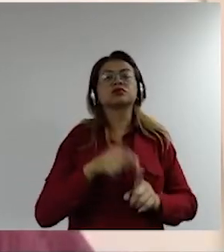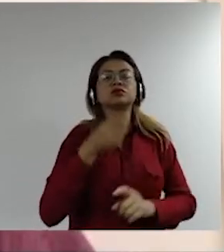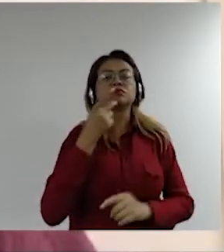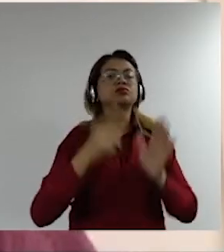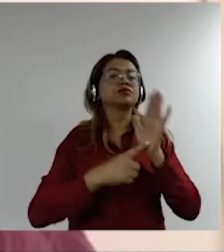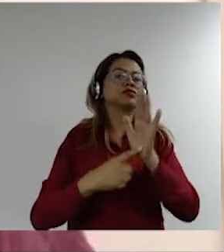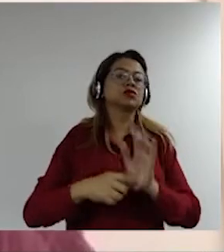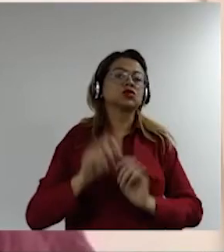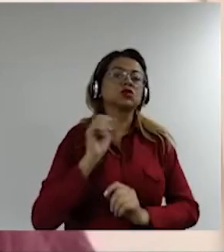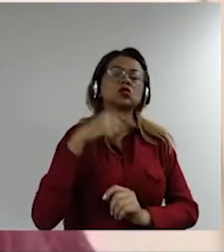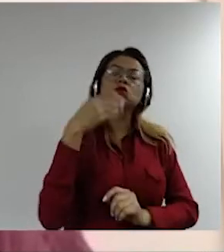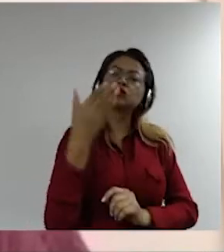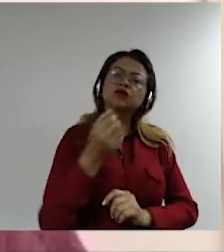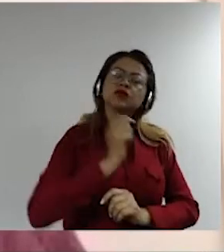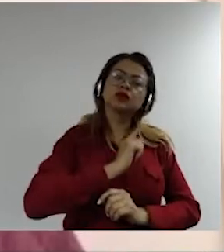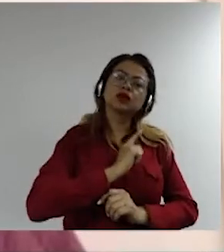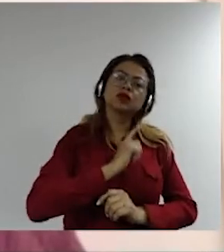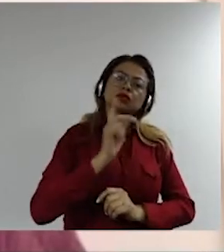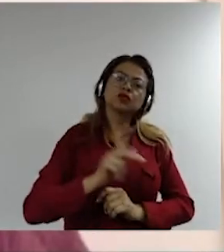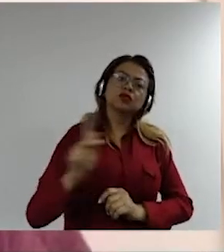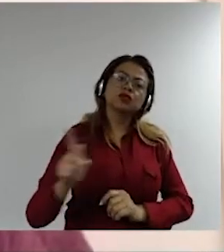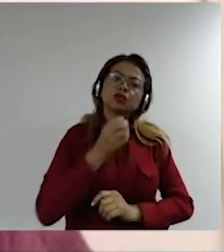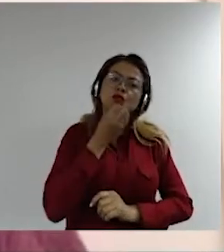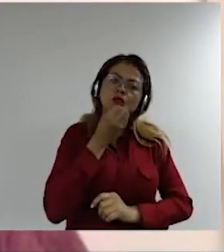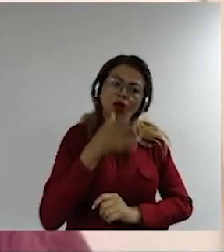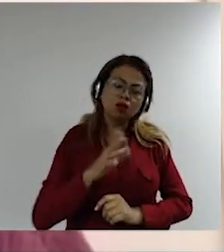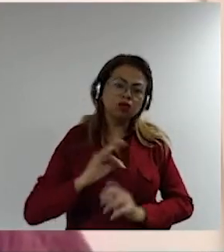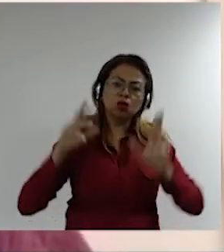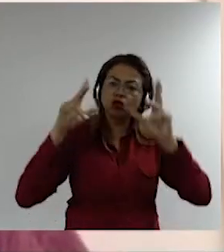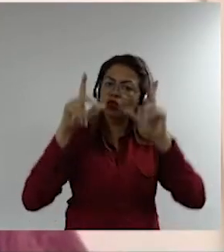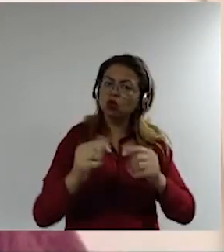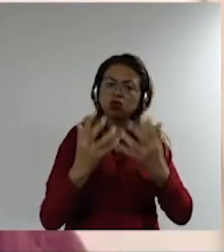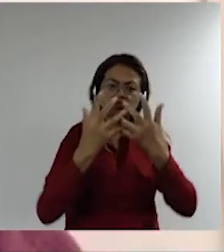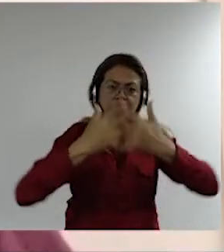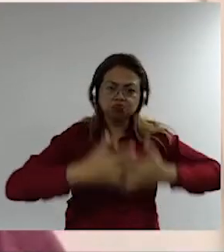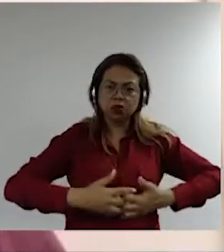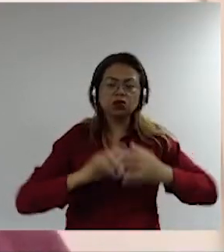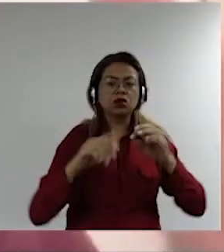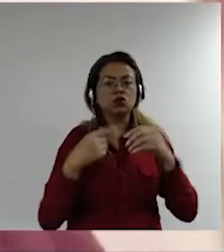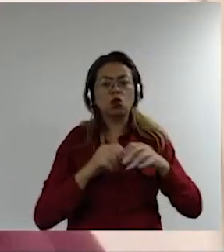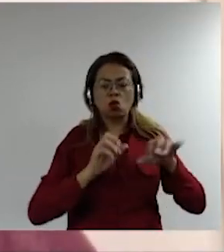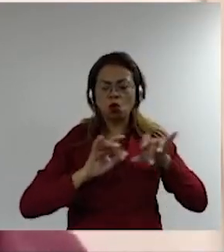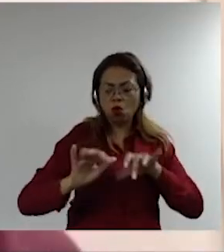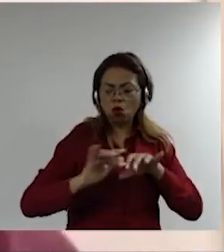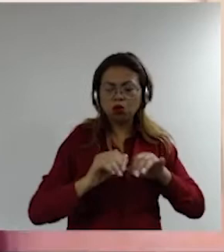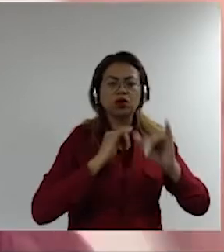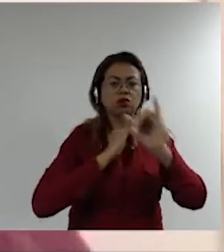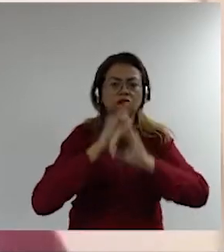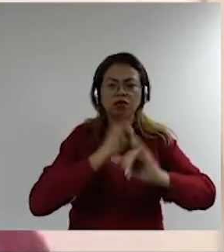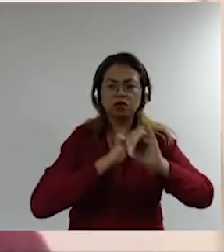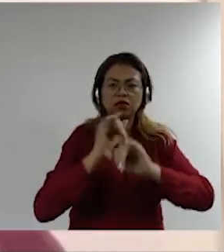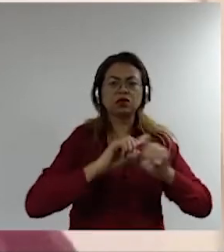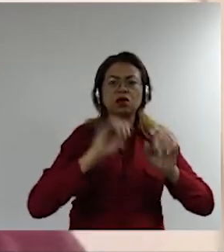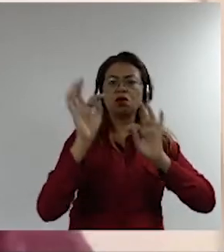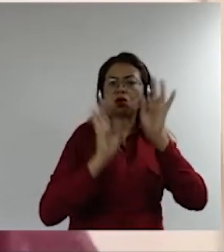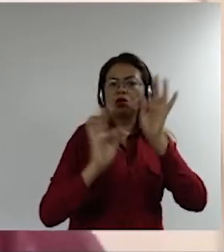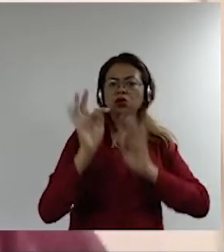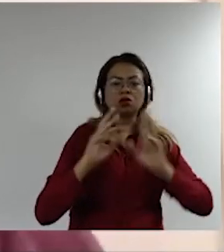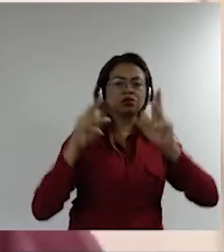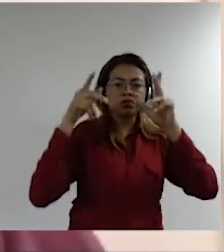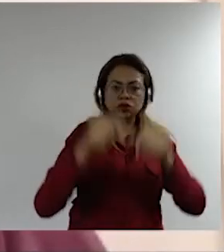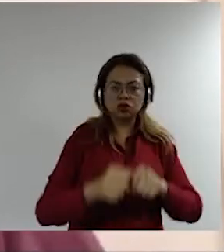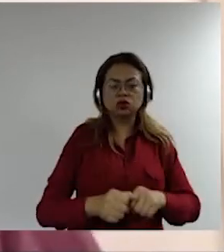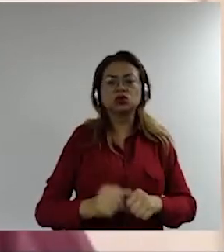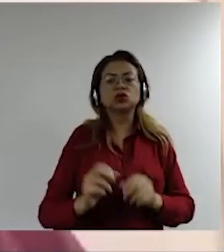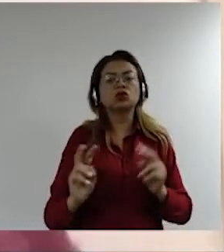Quer dizer, quando você tem professores muito bons, né, com eles tudo funciona, né? Computador, informação, informática, isso, aquilo. E o